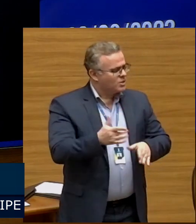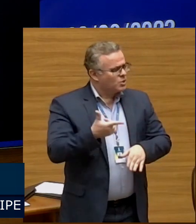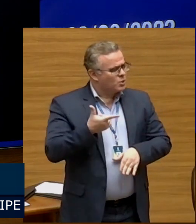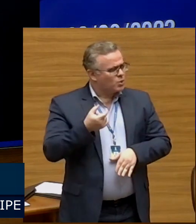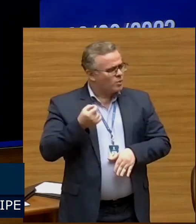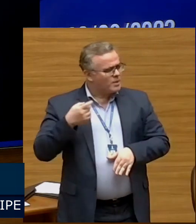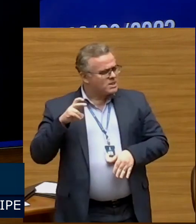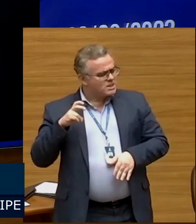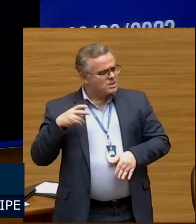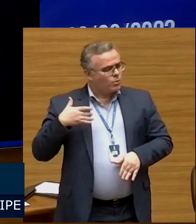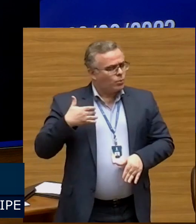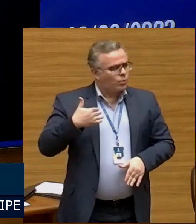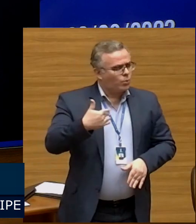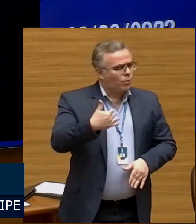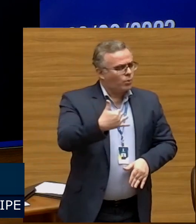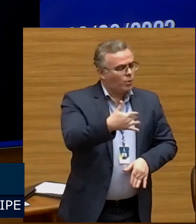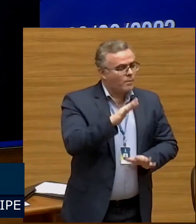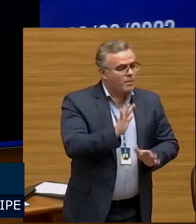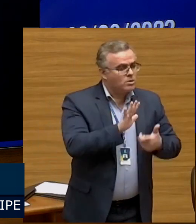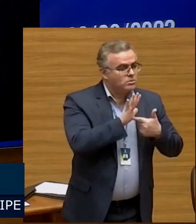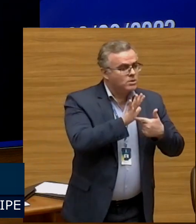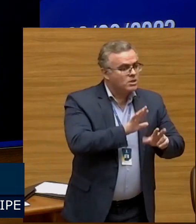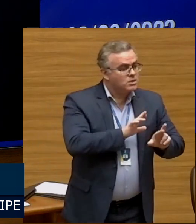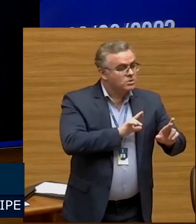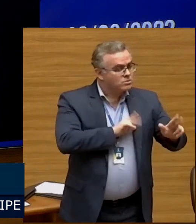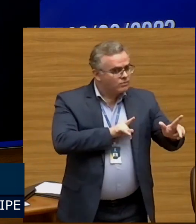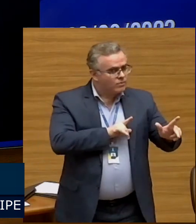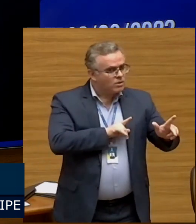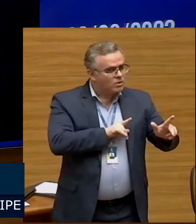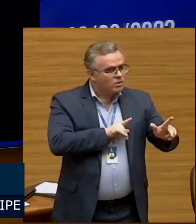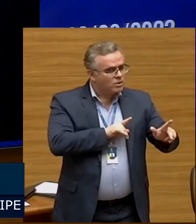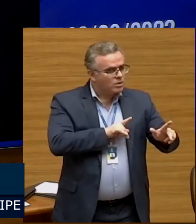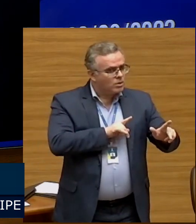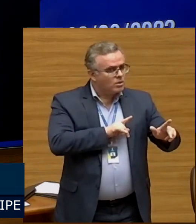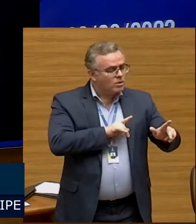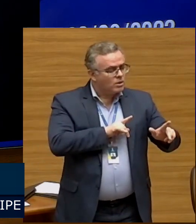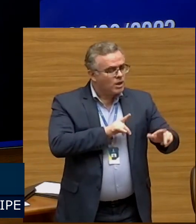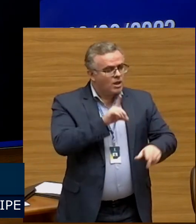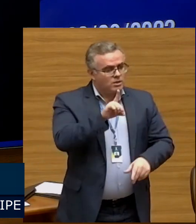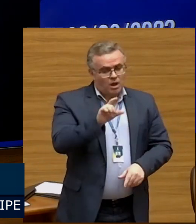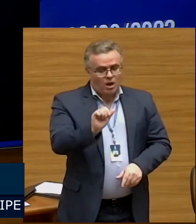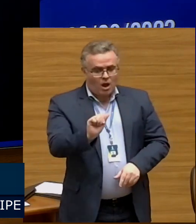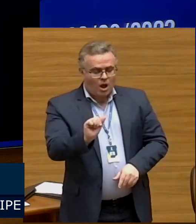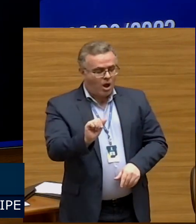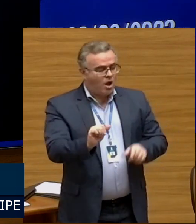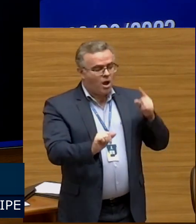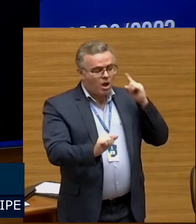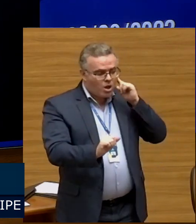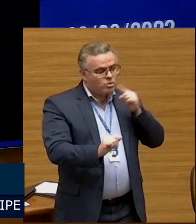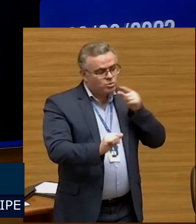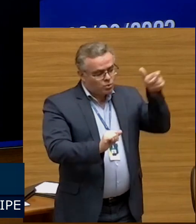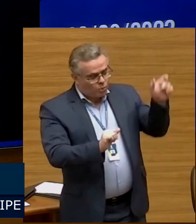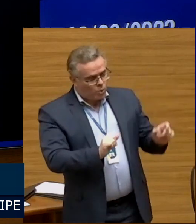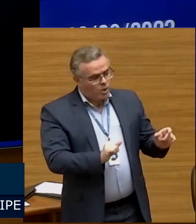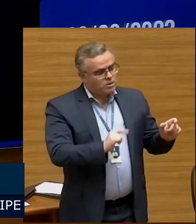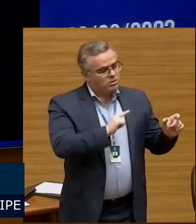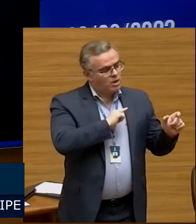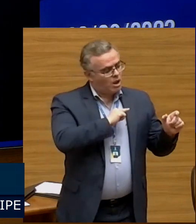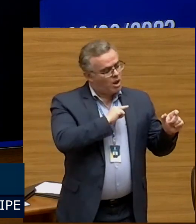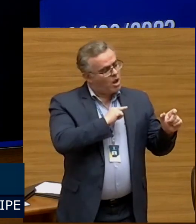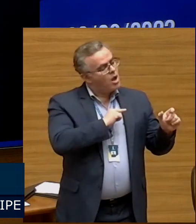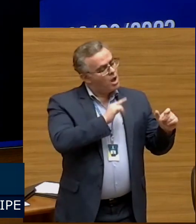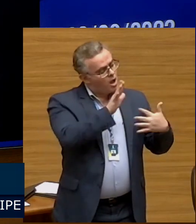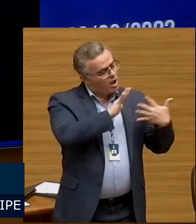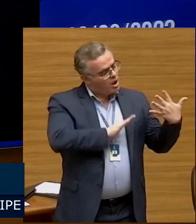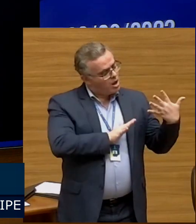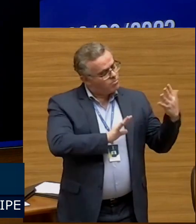2005, estabelece a diferença entre surdo e deficiente auditivo. O surdo é aquela pessoa que se comunica através das